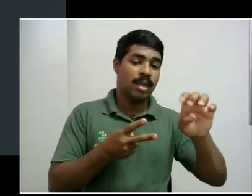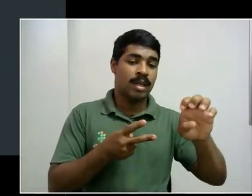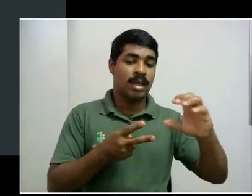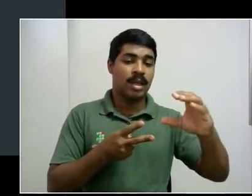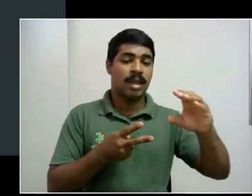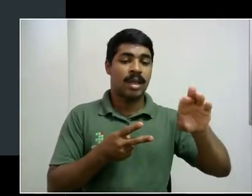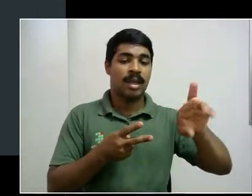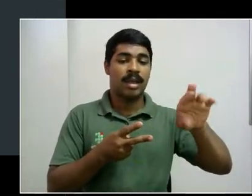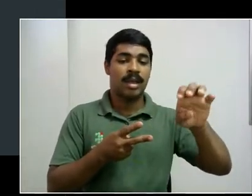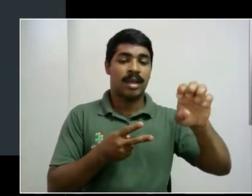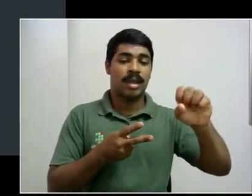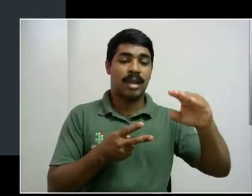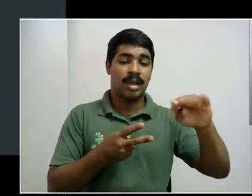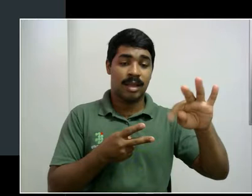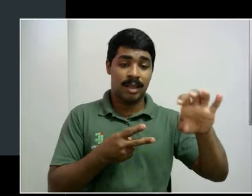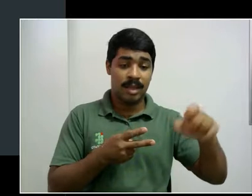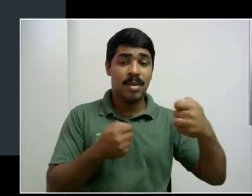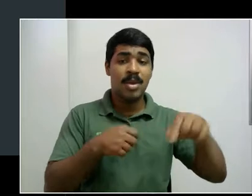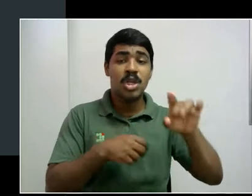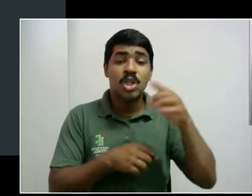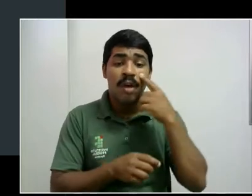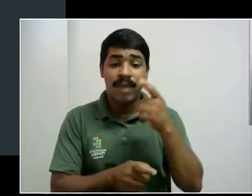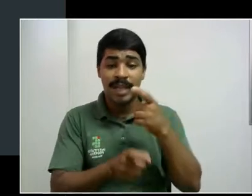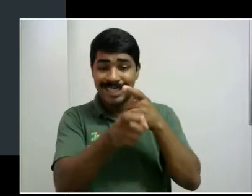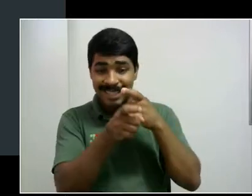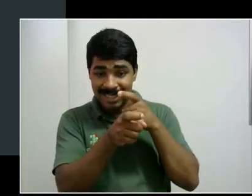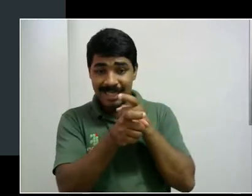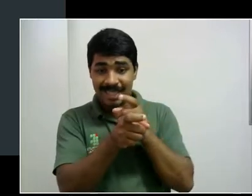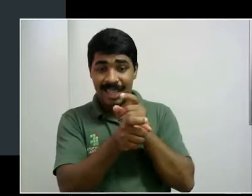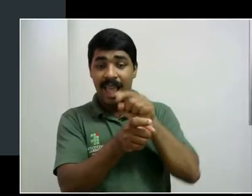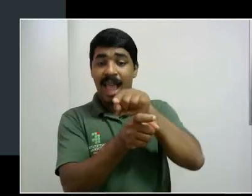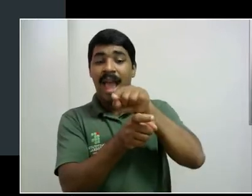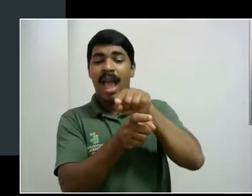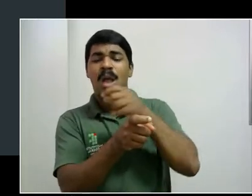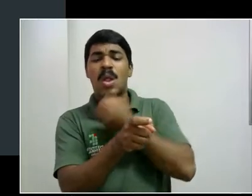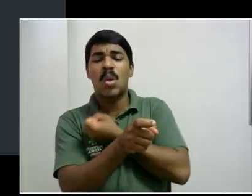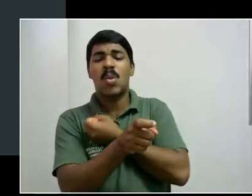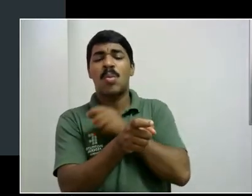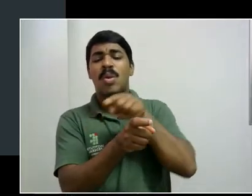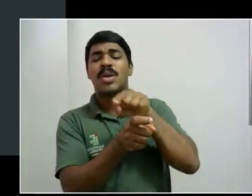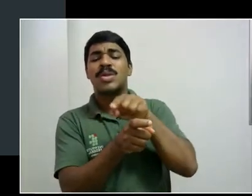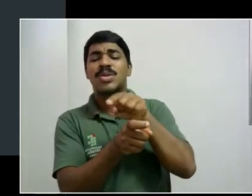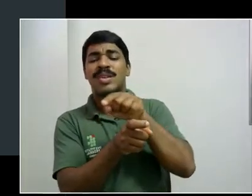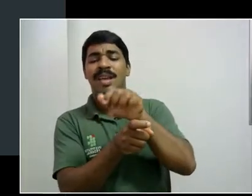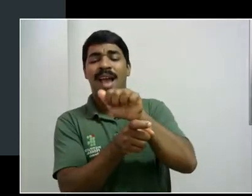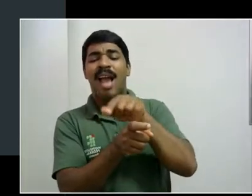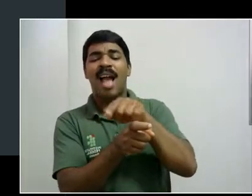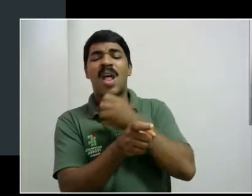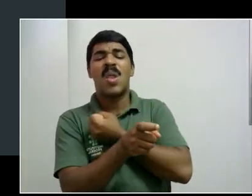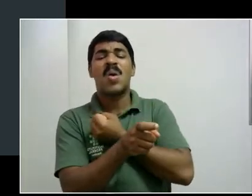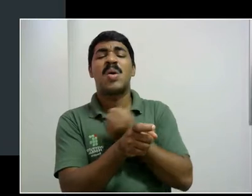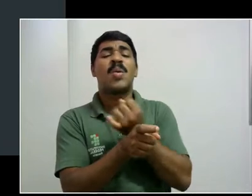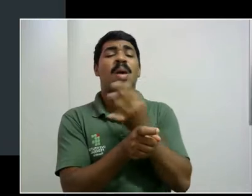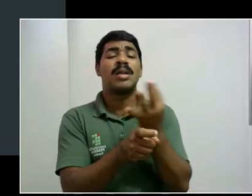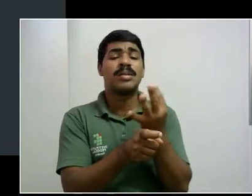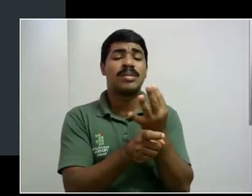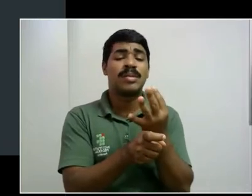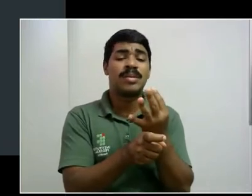condições de dizer isso. Então, olhando para o coeficiente do a, pode acontecer, né, dois casos. Né?